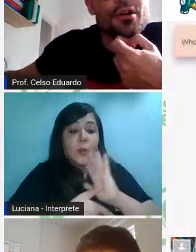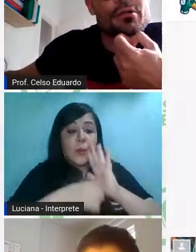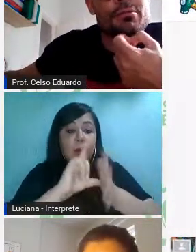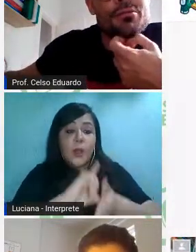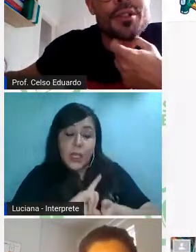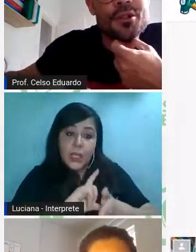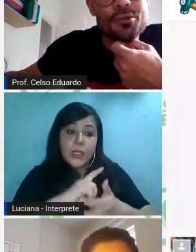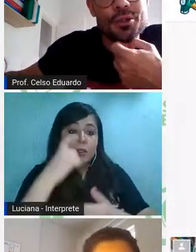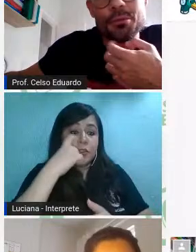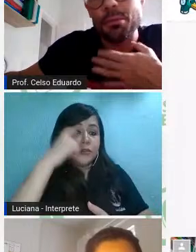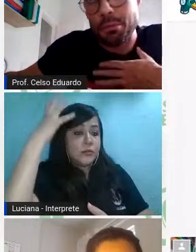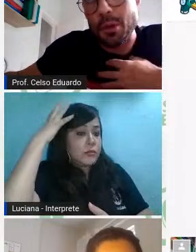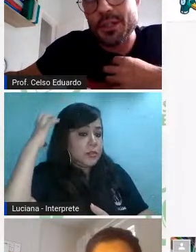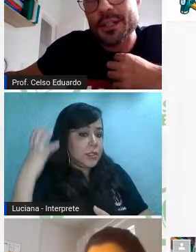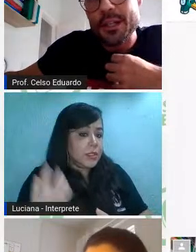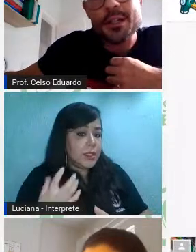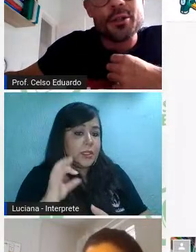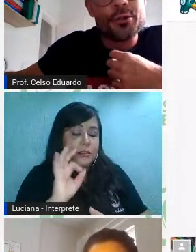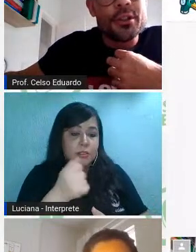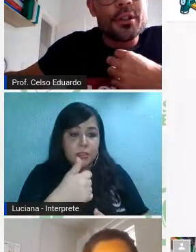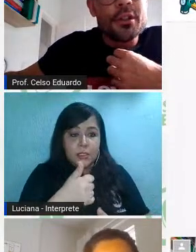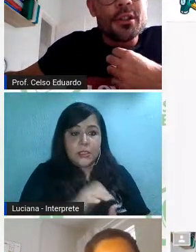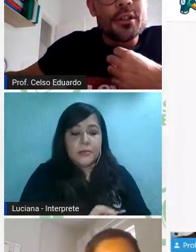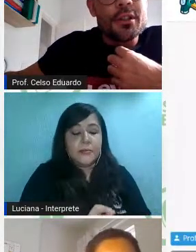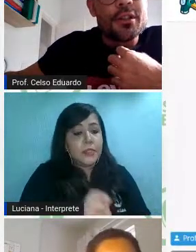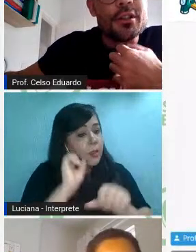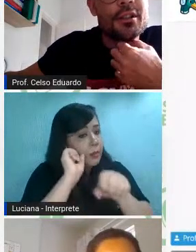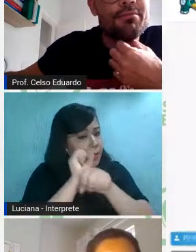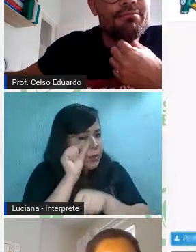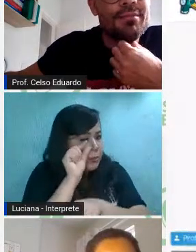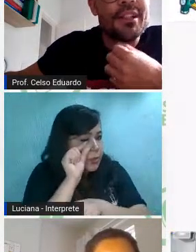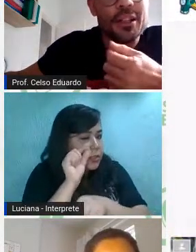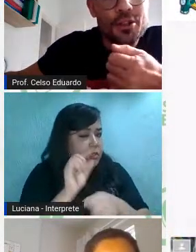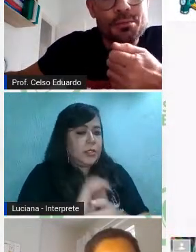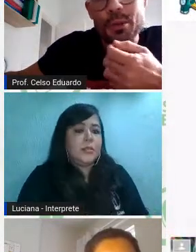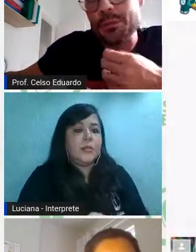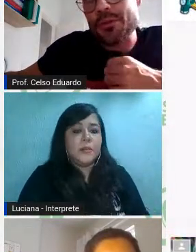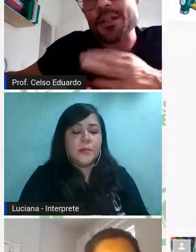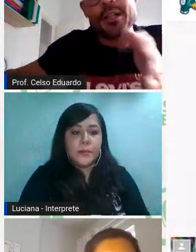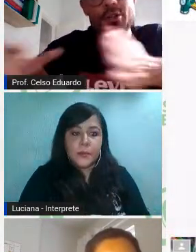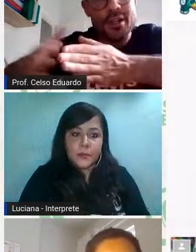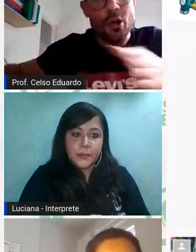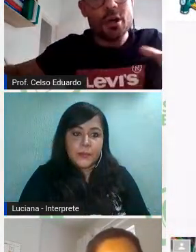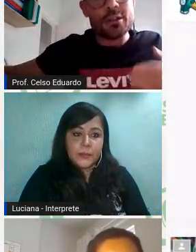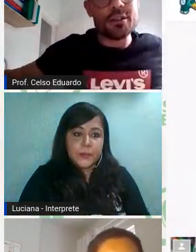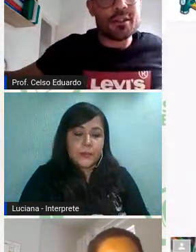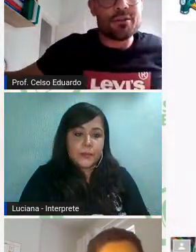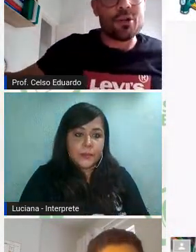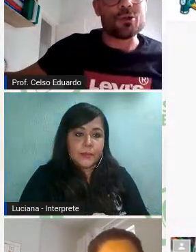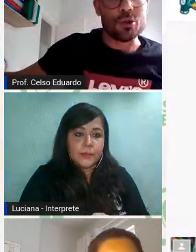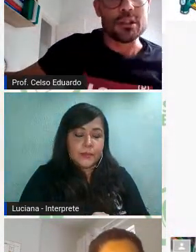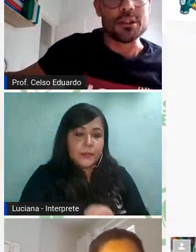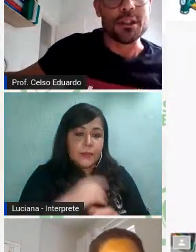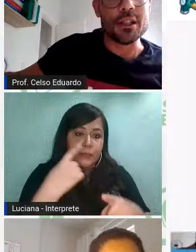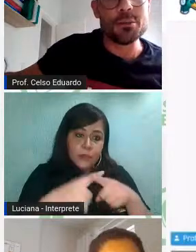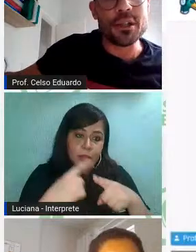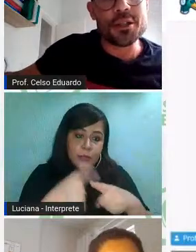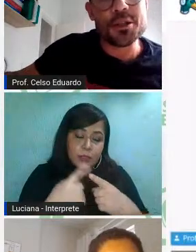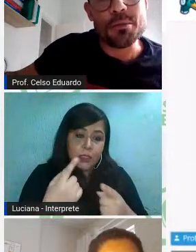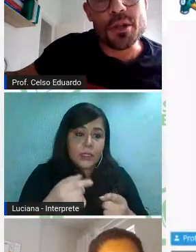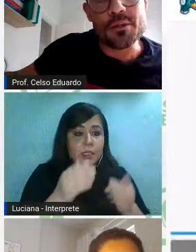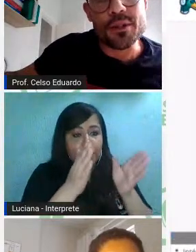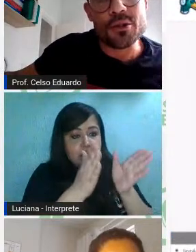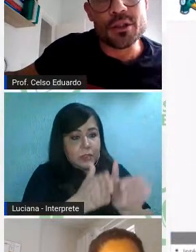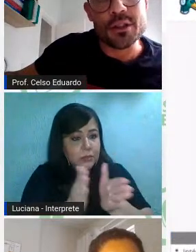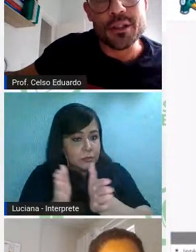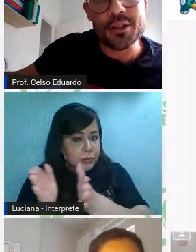Nete, só um segundinho. Pode ser, Silvia, que aí nós podemos fazer isso na ordem, né, que faltou o da Daniela,